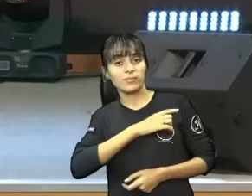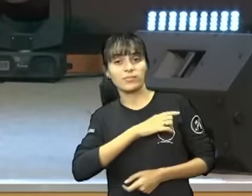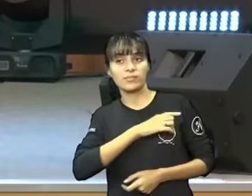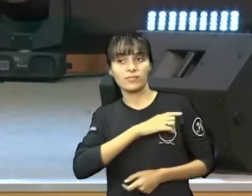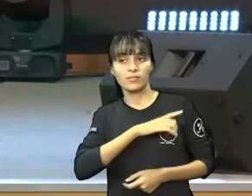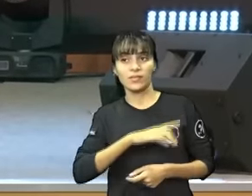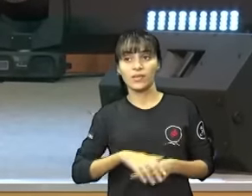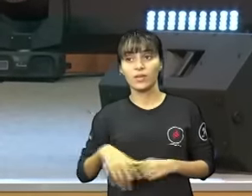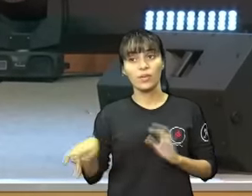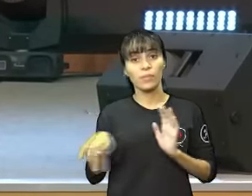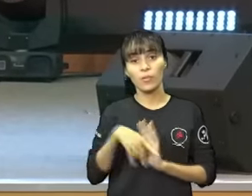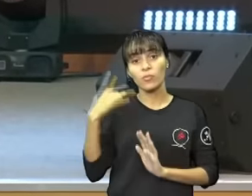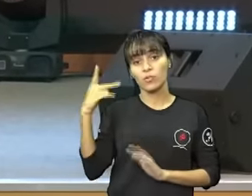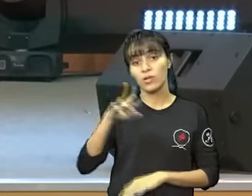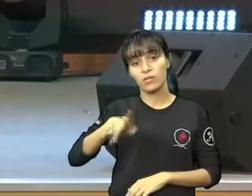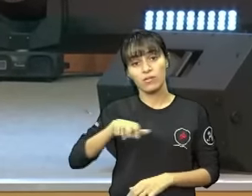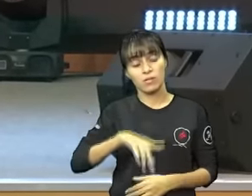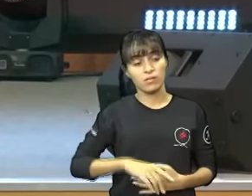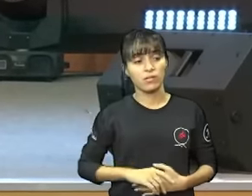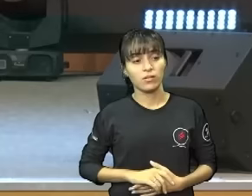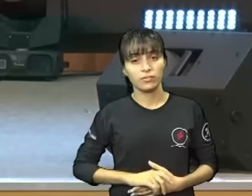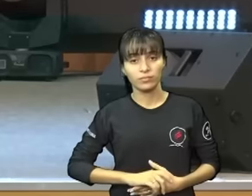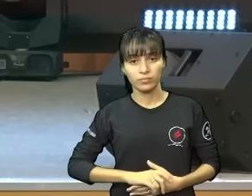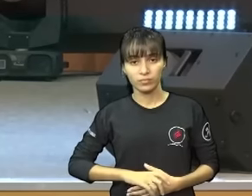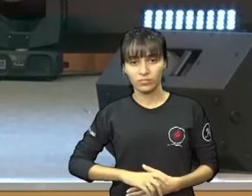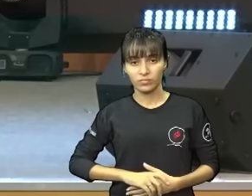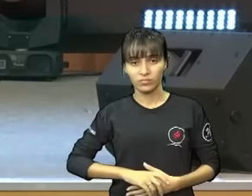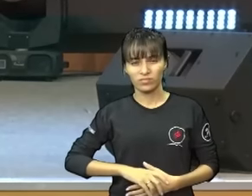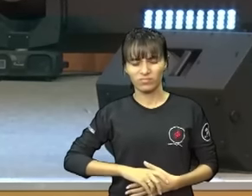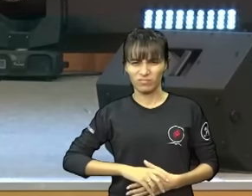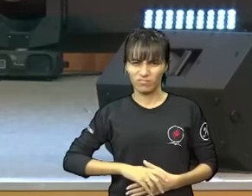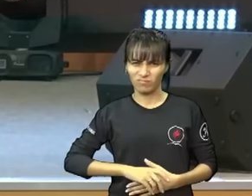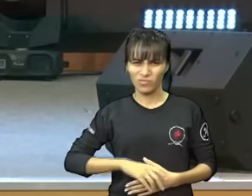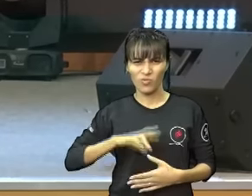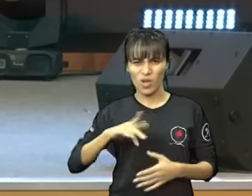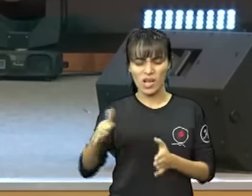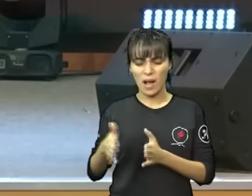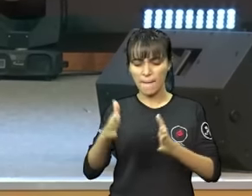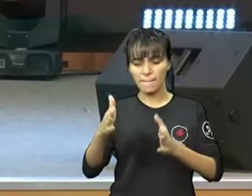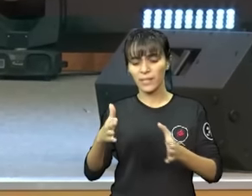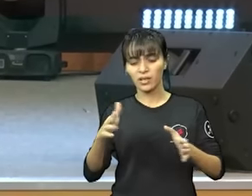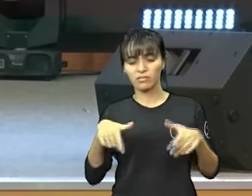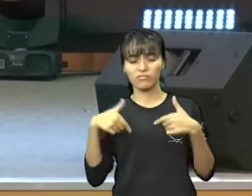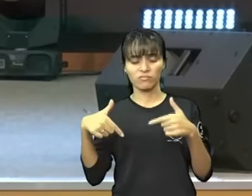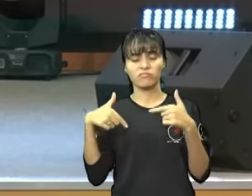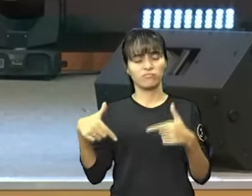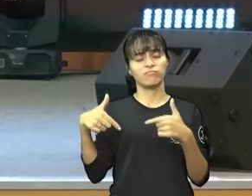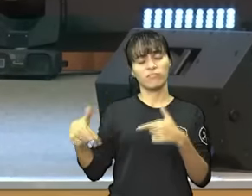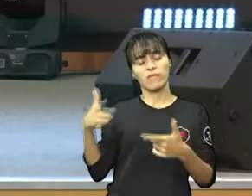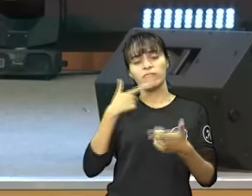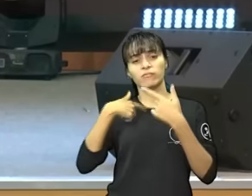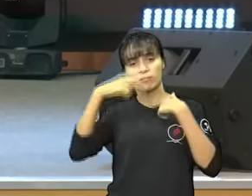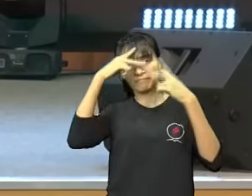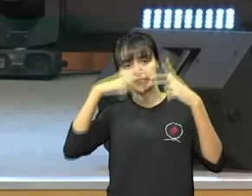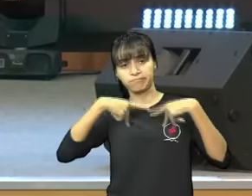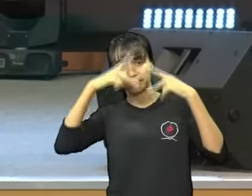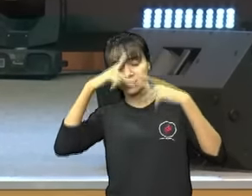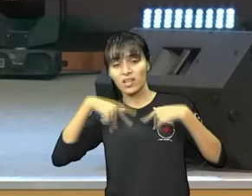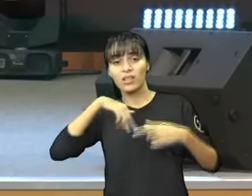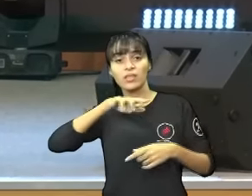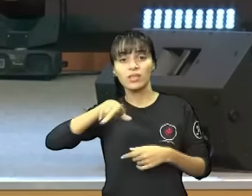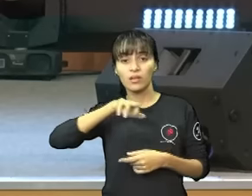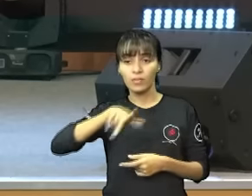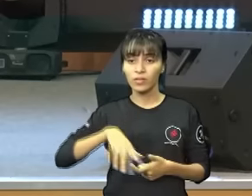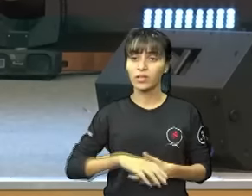não é dele bom então é um caminho para você viver fazendo o que você quer os desejos da sua natureza